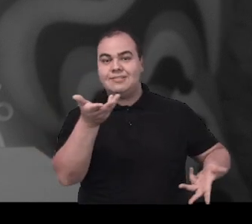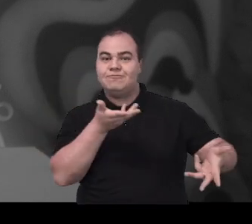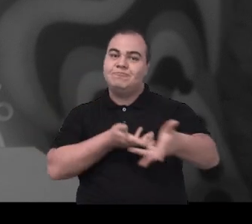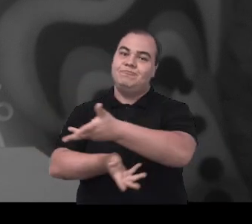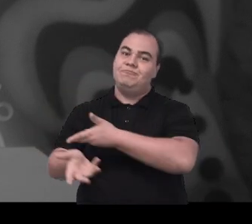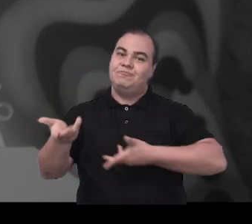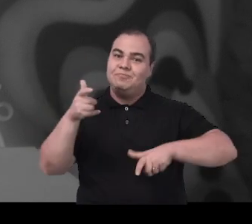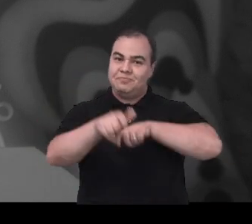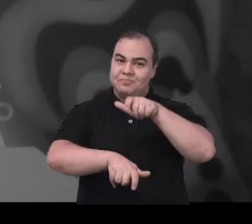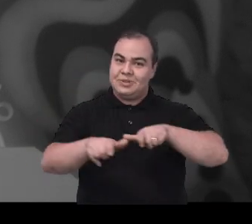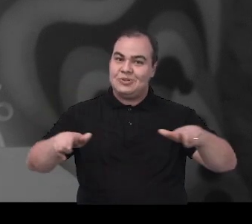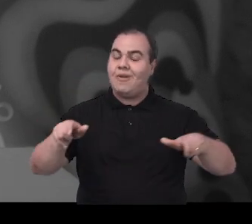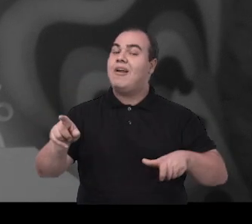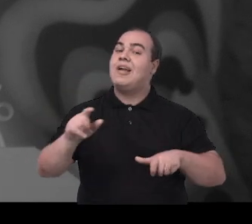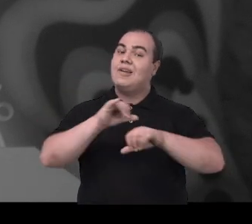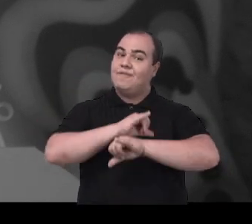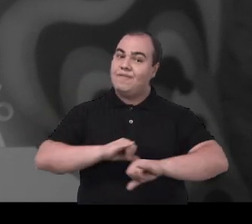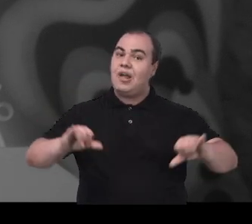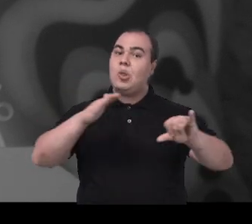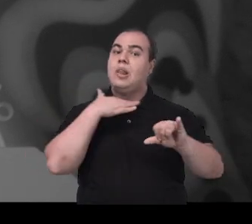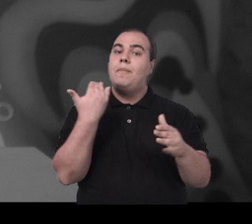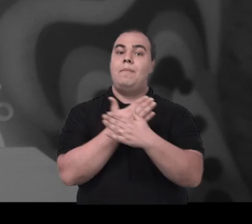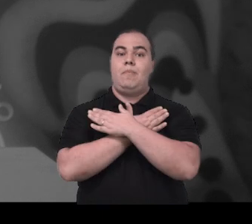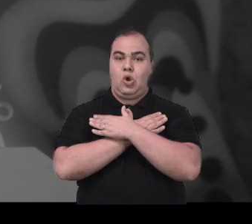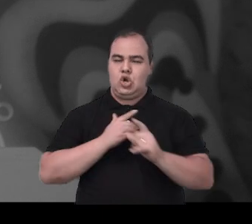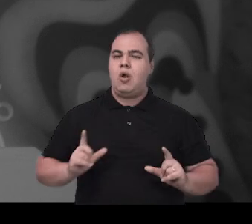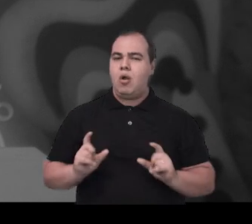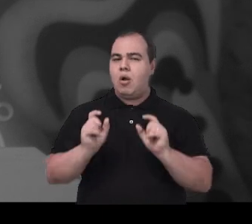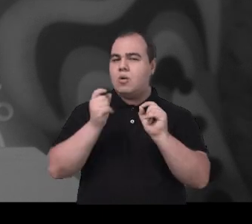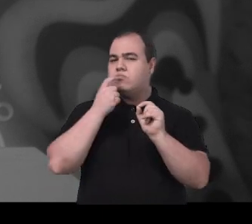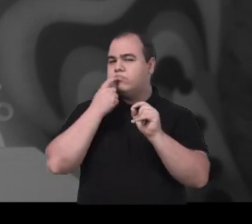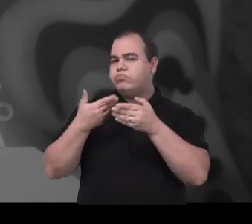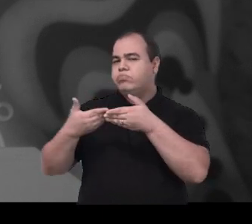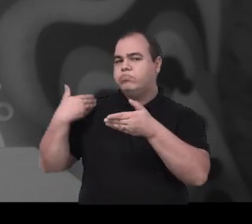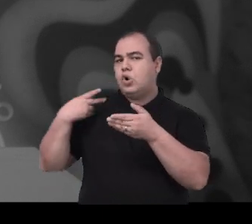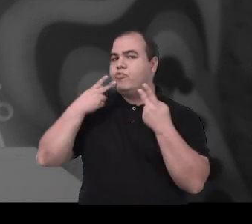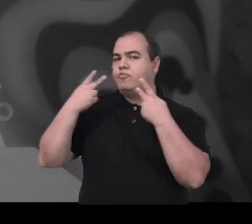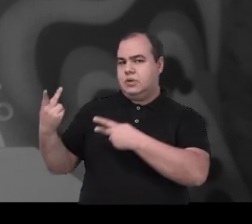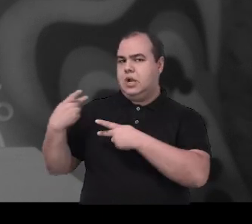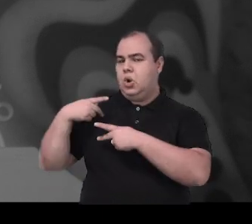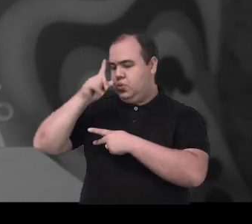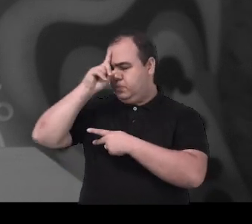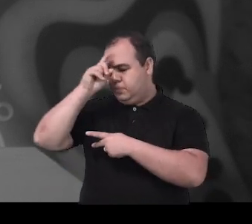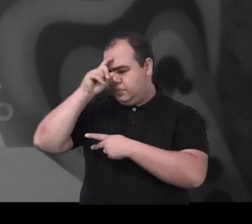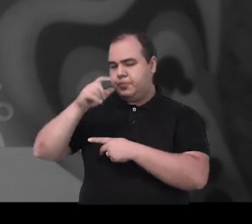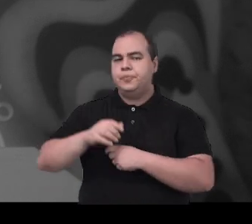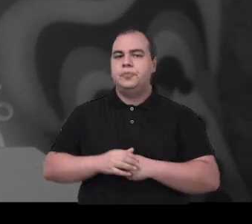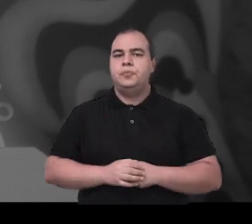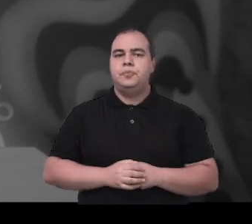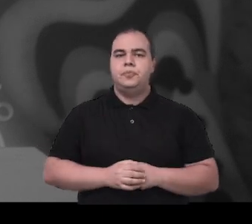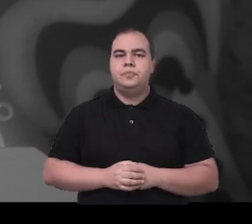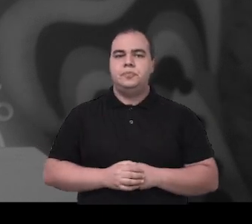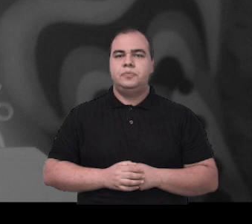troca entre as pessoas. E como ele disse no leito de morte, ele morreu de câncer recentemente, fui visitá-lo no hospital.